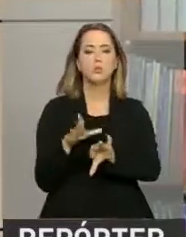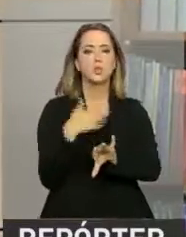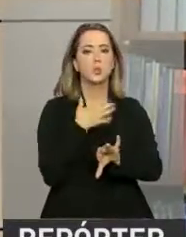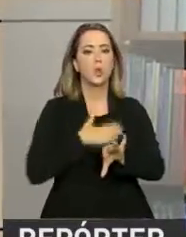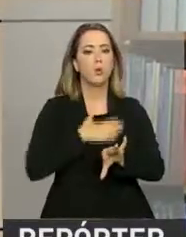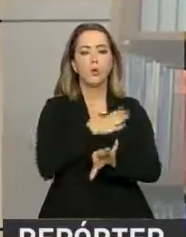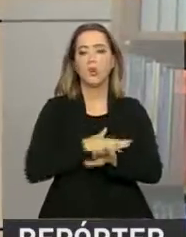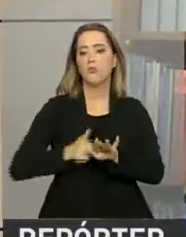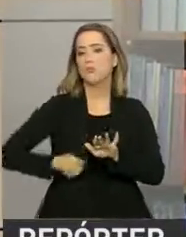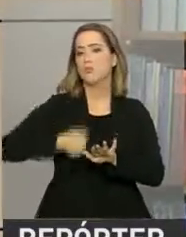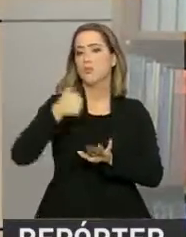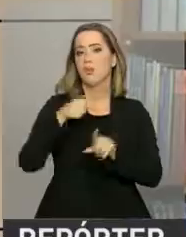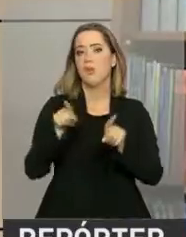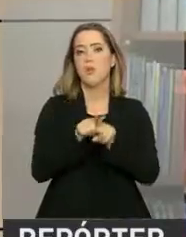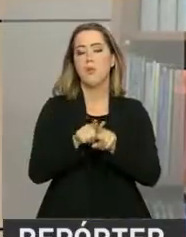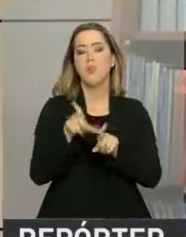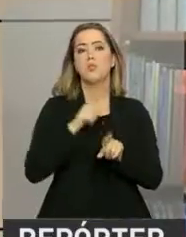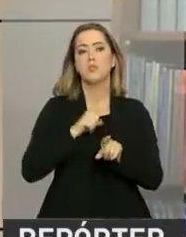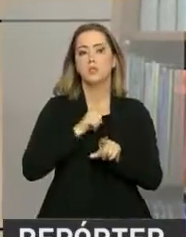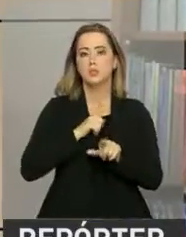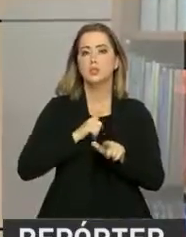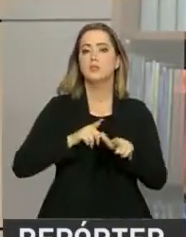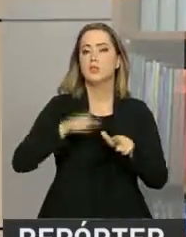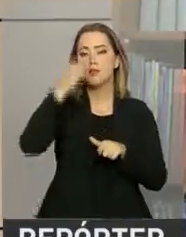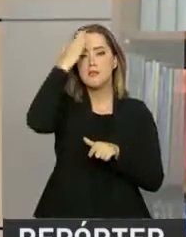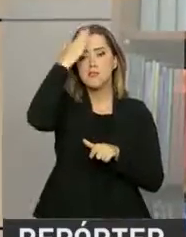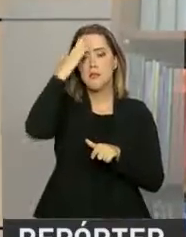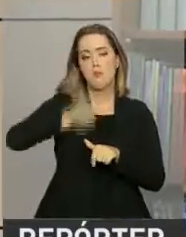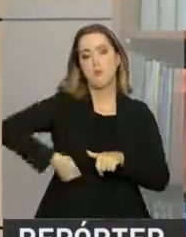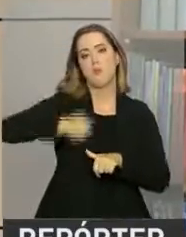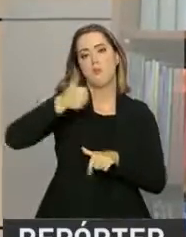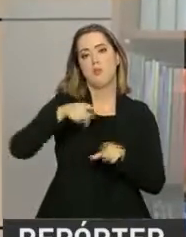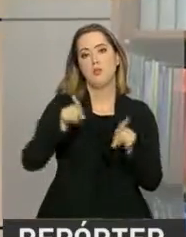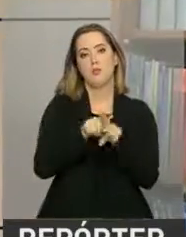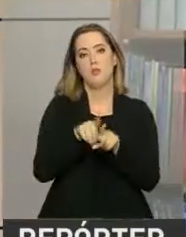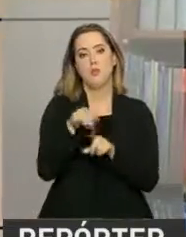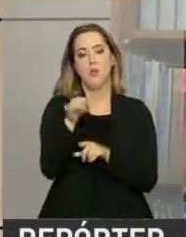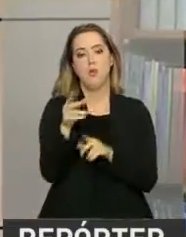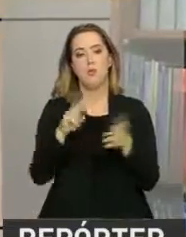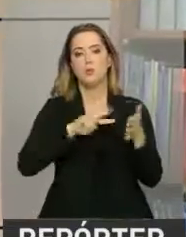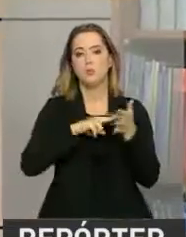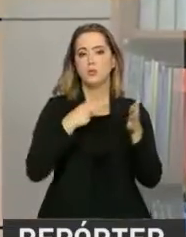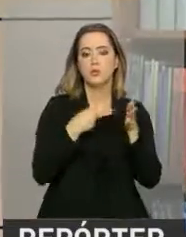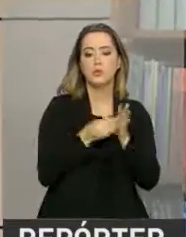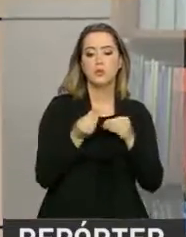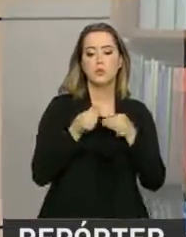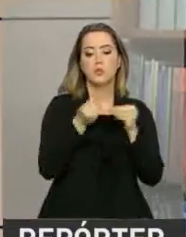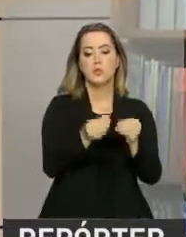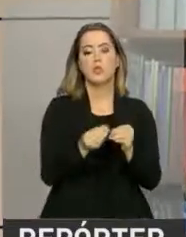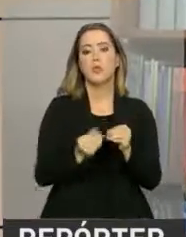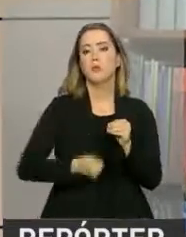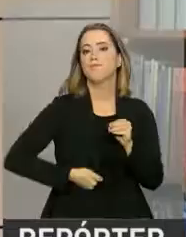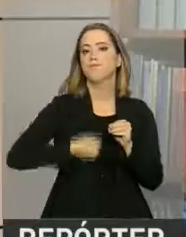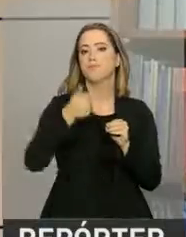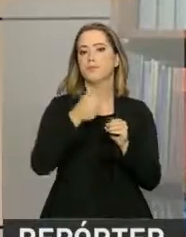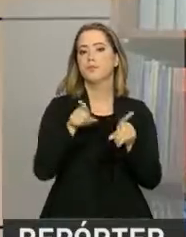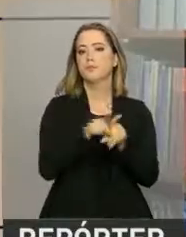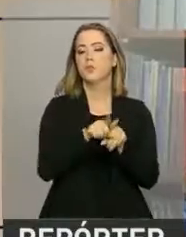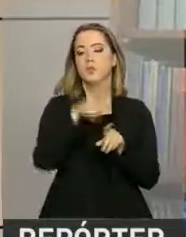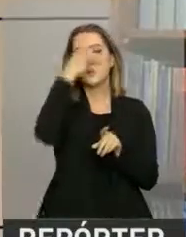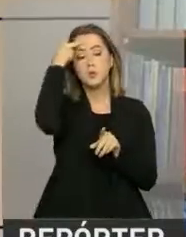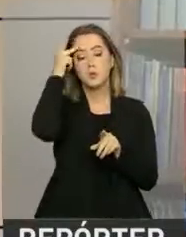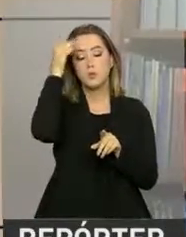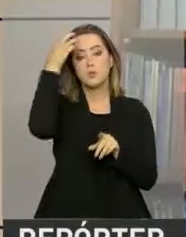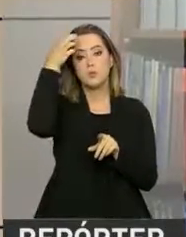mais habilidades, tem mais competências próximas daquilo. Ou seja, a gente quer dar possibilidades para os talentos que existem no Brasil.